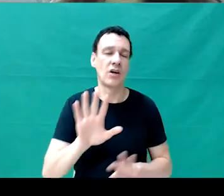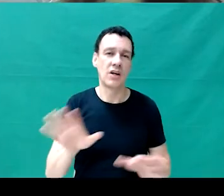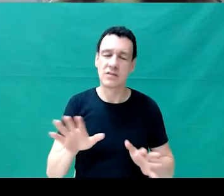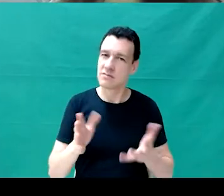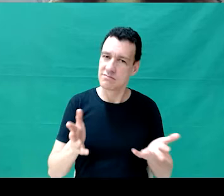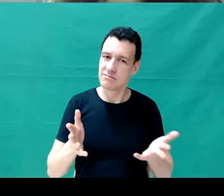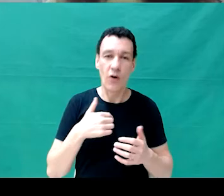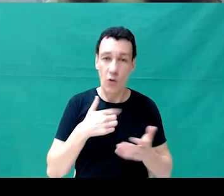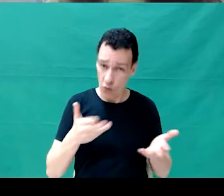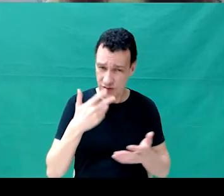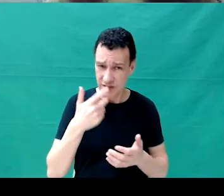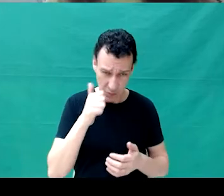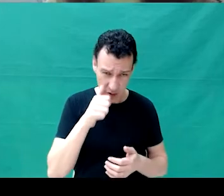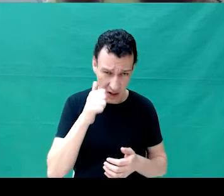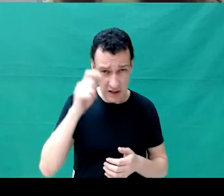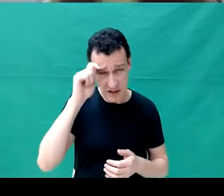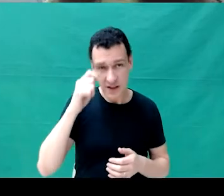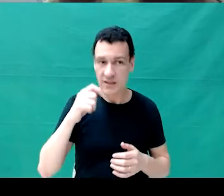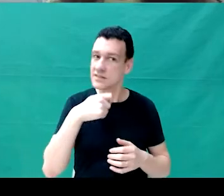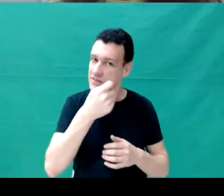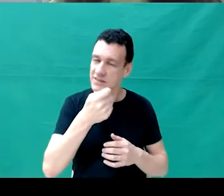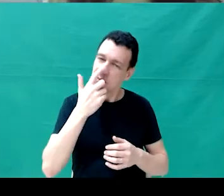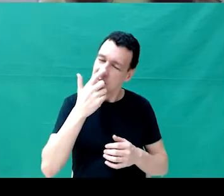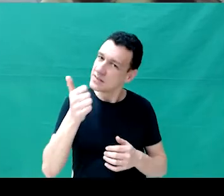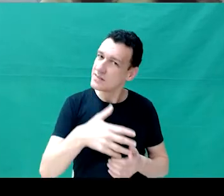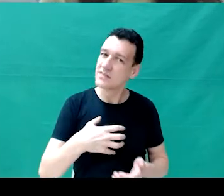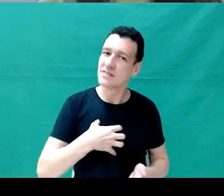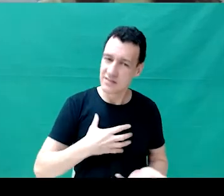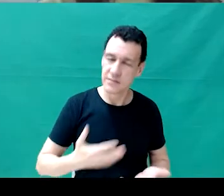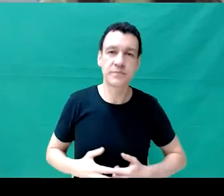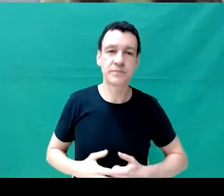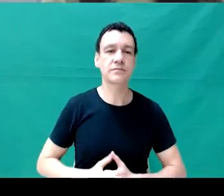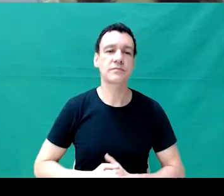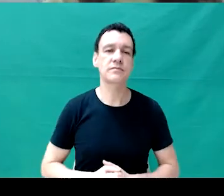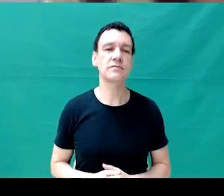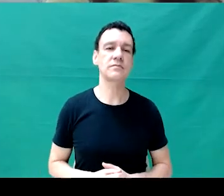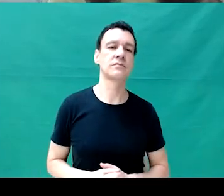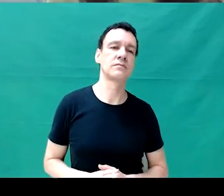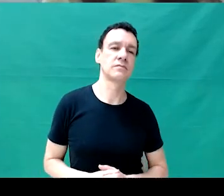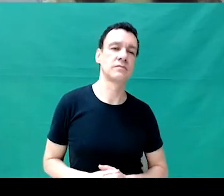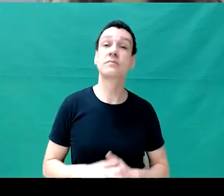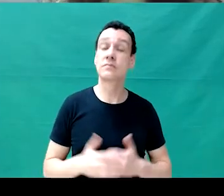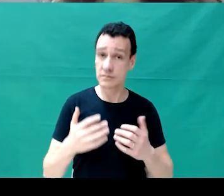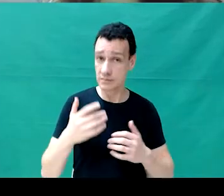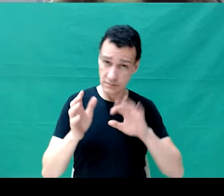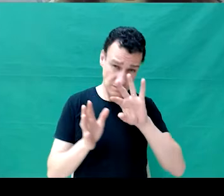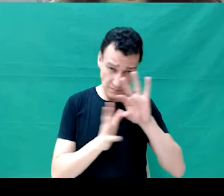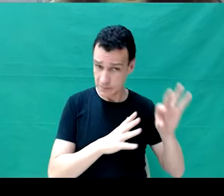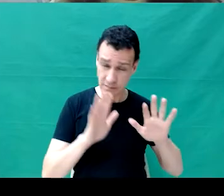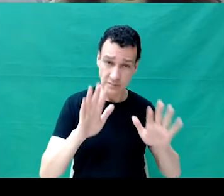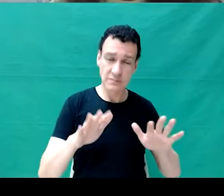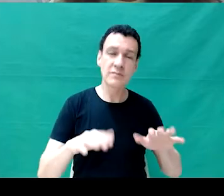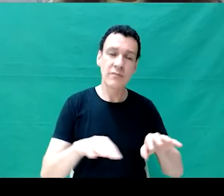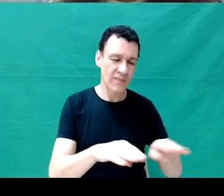termos. Um pouquinho mais aqui para vocês. Criado mudo. Sobre a história